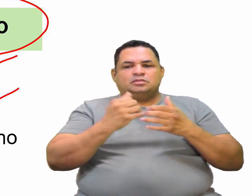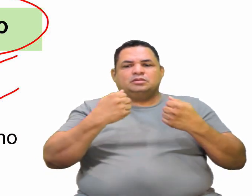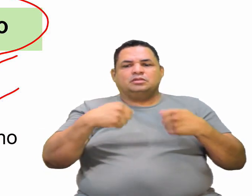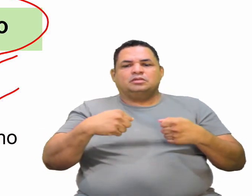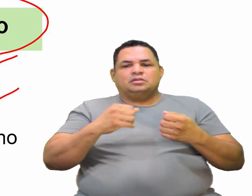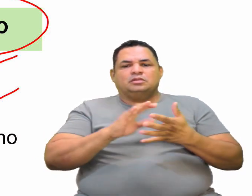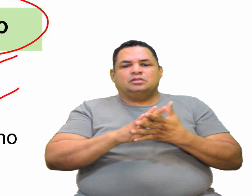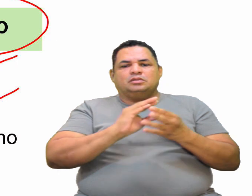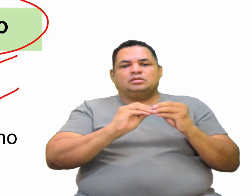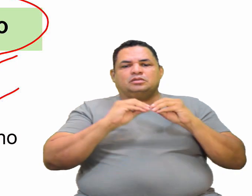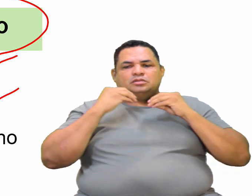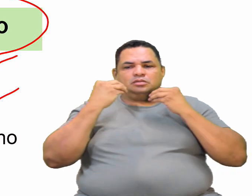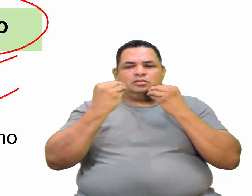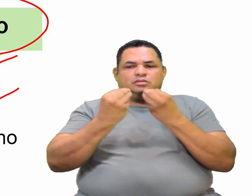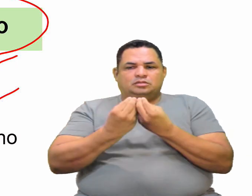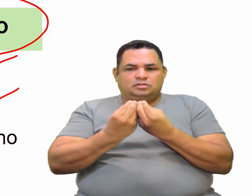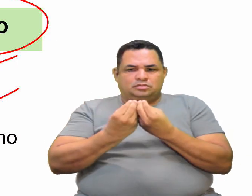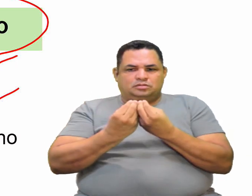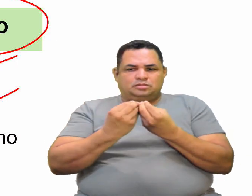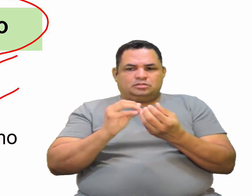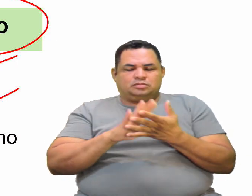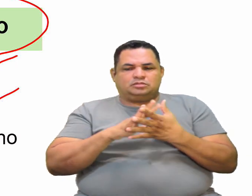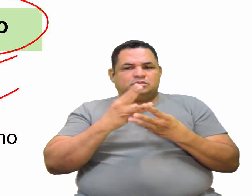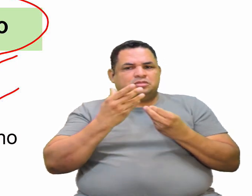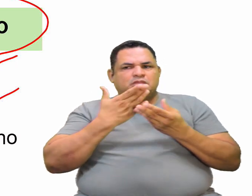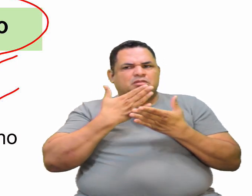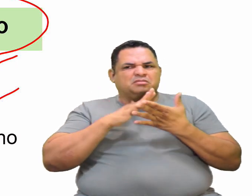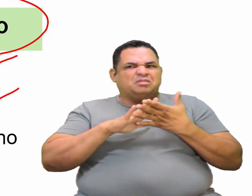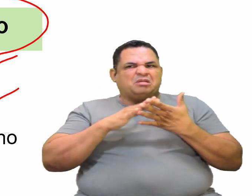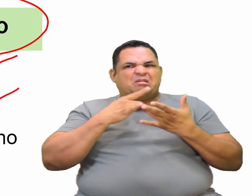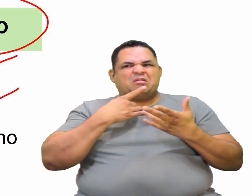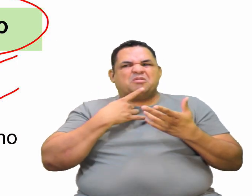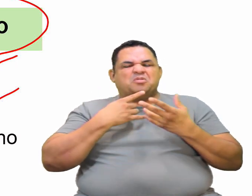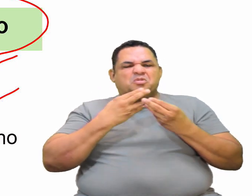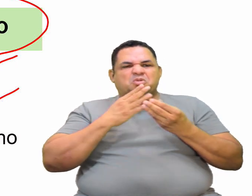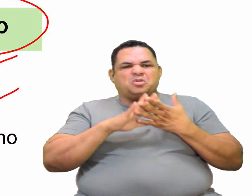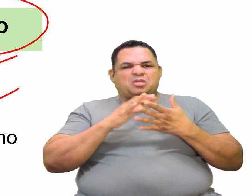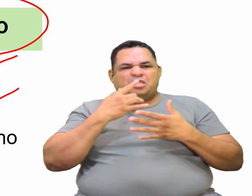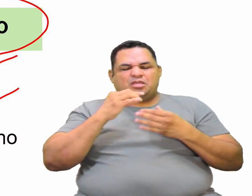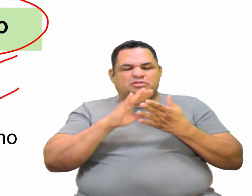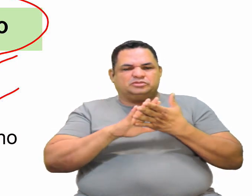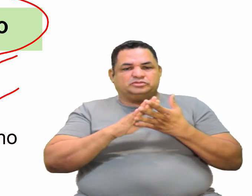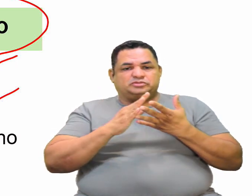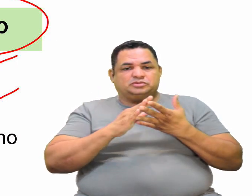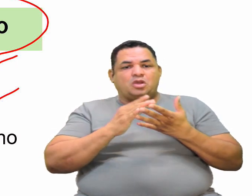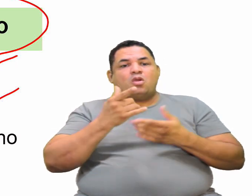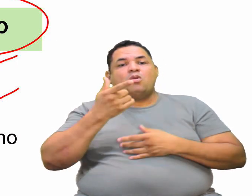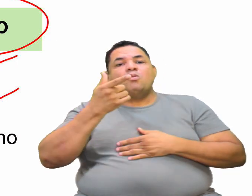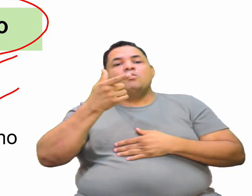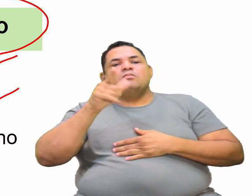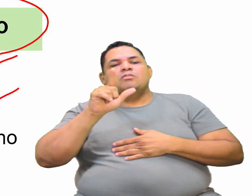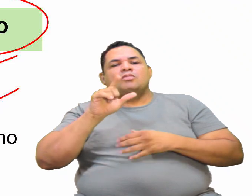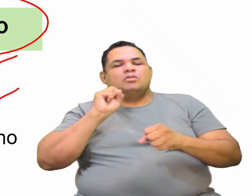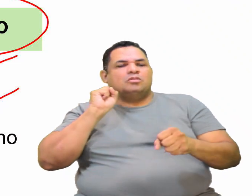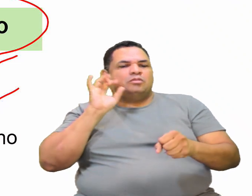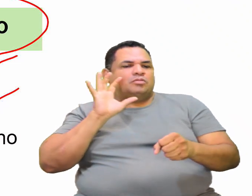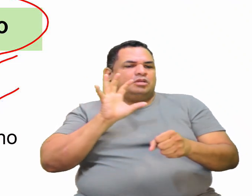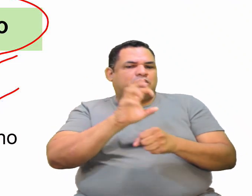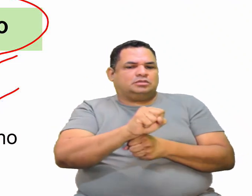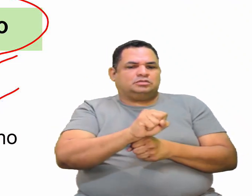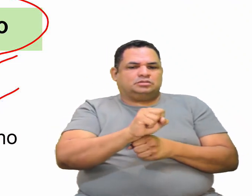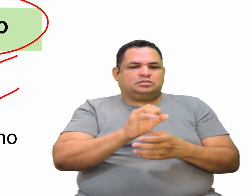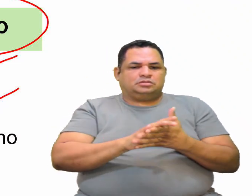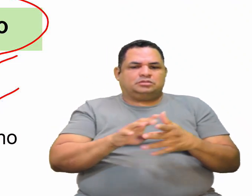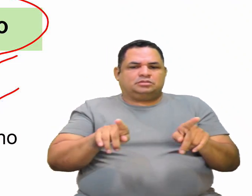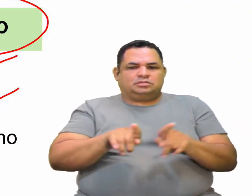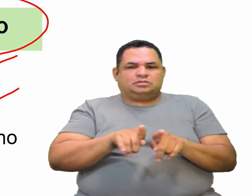dizer assim, substâncias, né, não palatáveis para outros predadores. E nós temos mais um